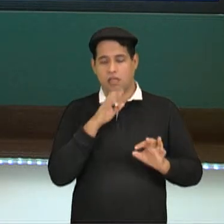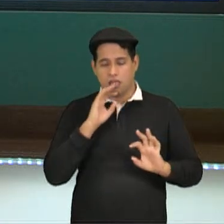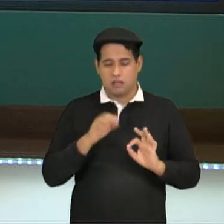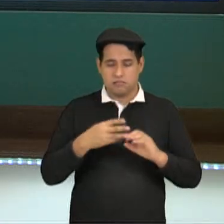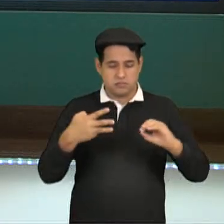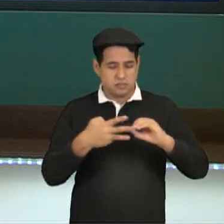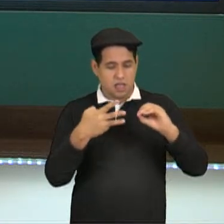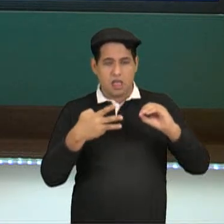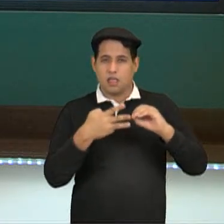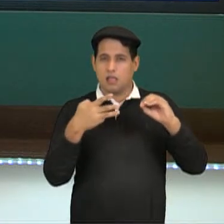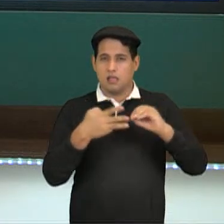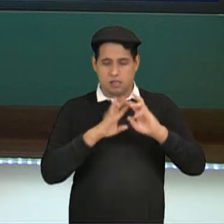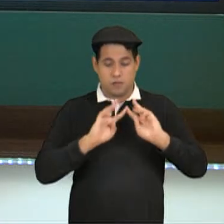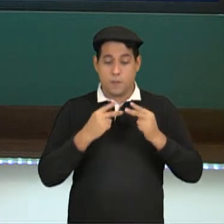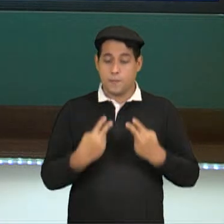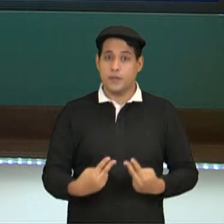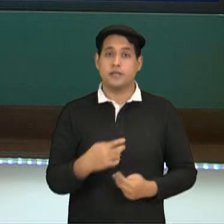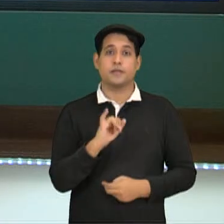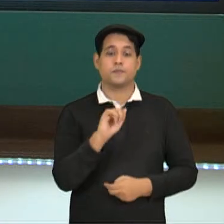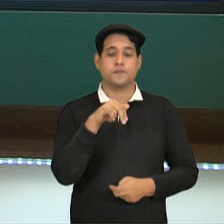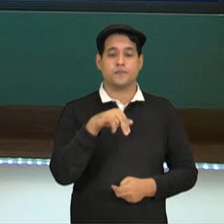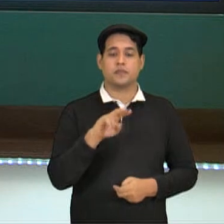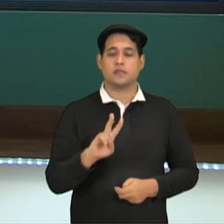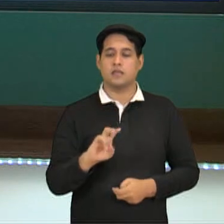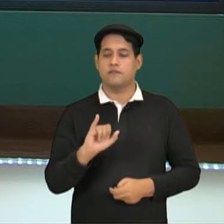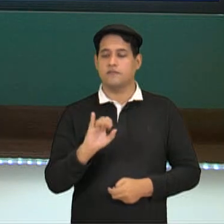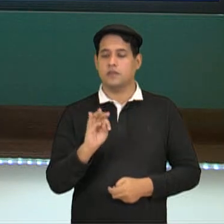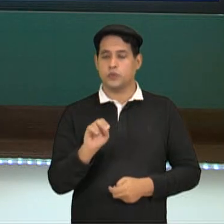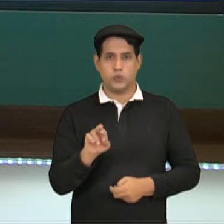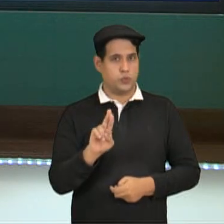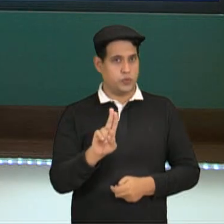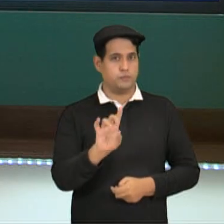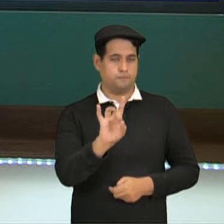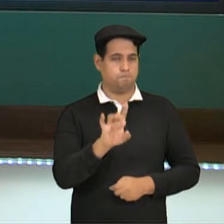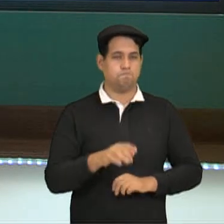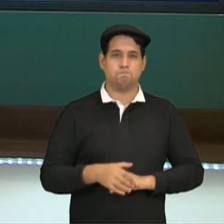humanas in vitro, tá, pessoal? Somente na produção de laboratório.